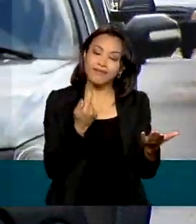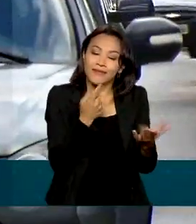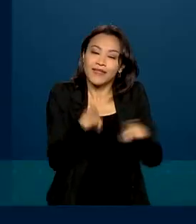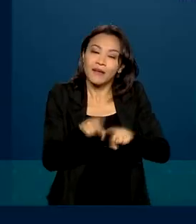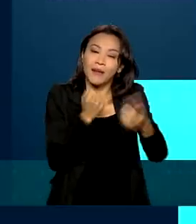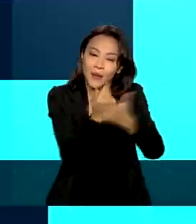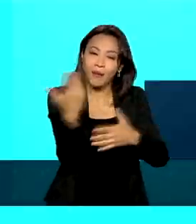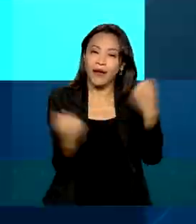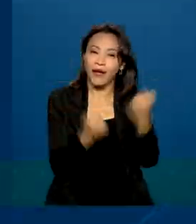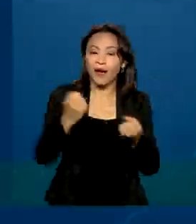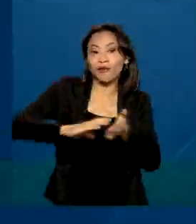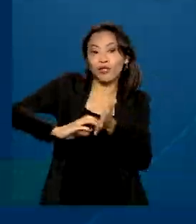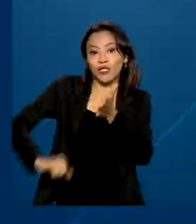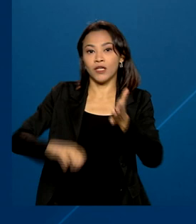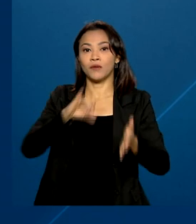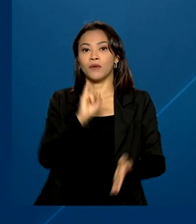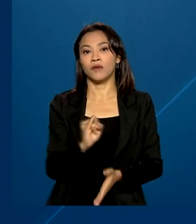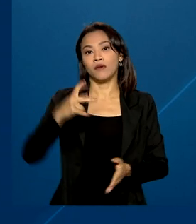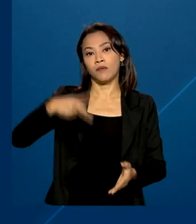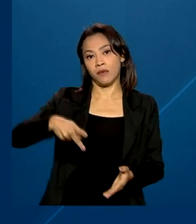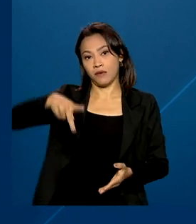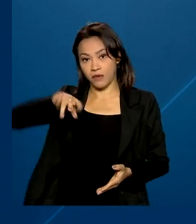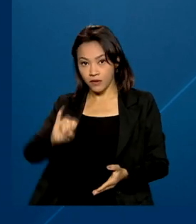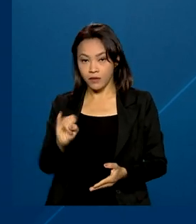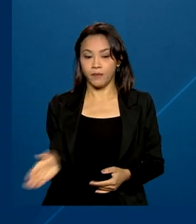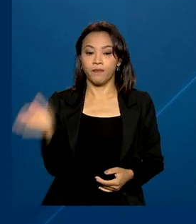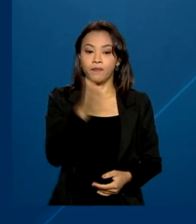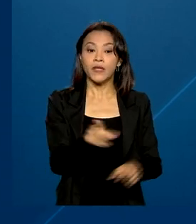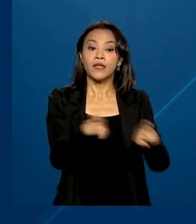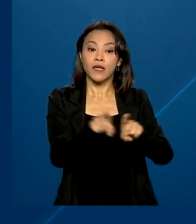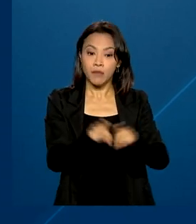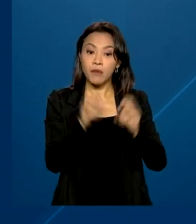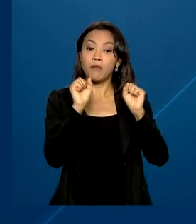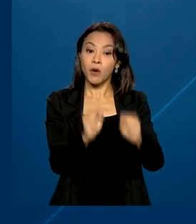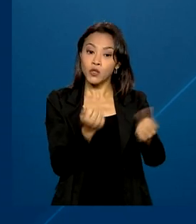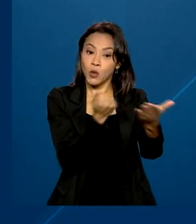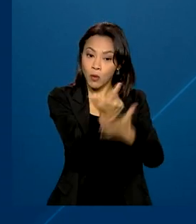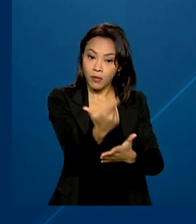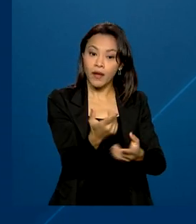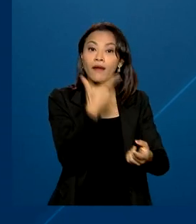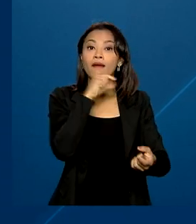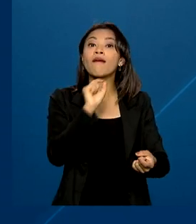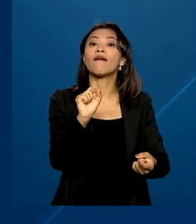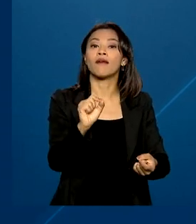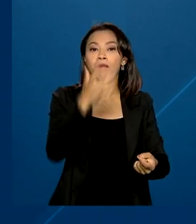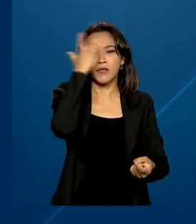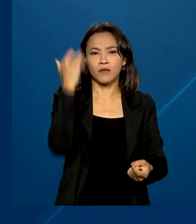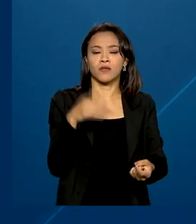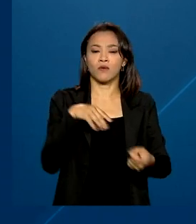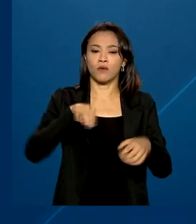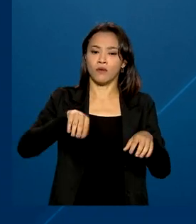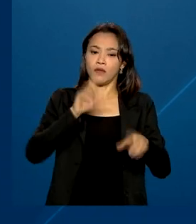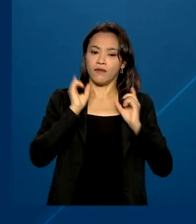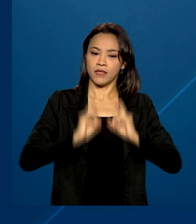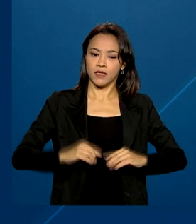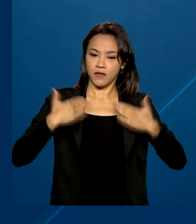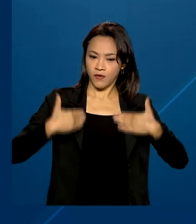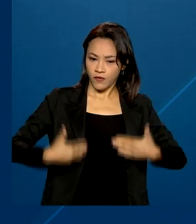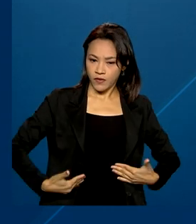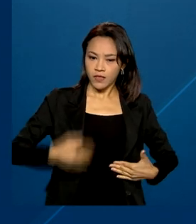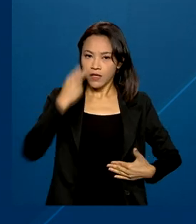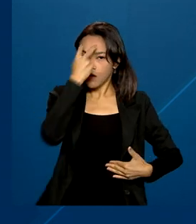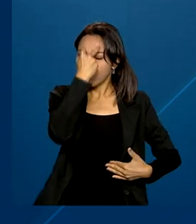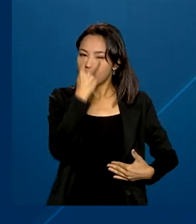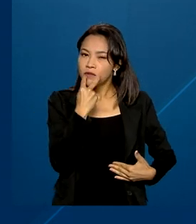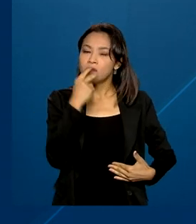do imposto. Também podem comprar carro com isenção de IPI pessoas com deficiência física, visual e